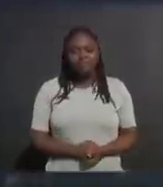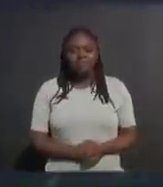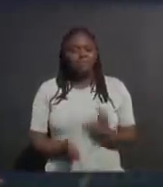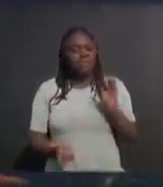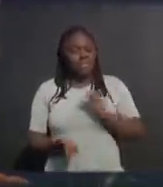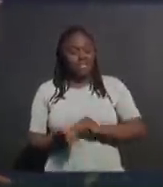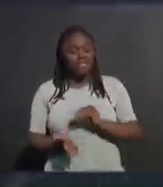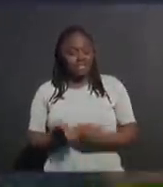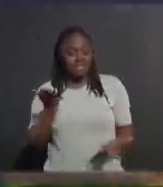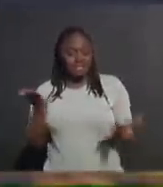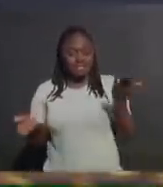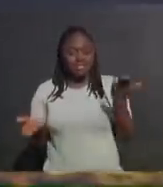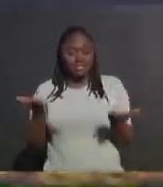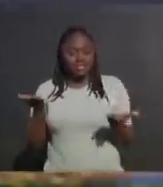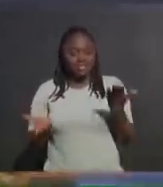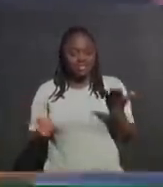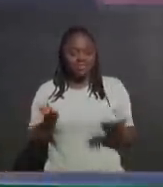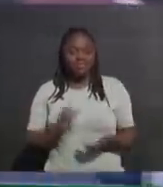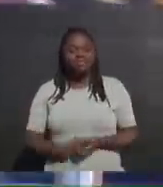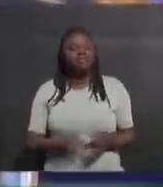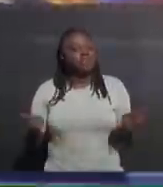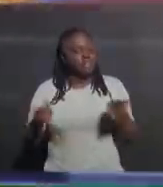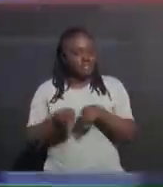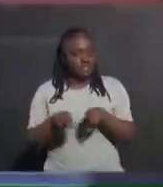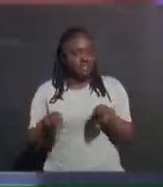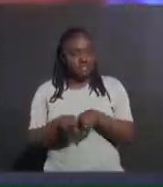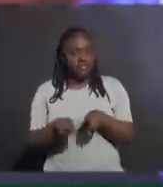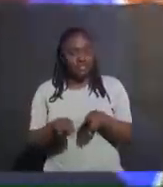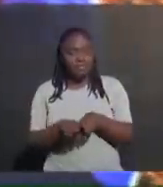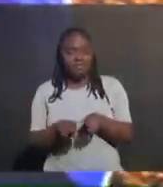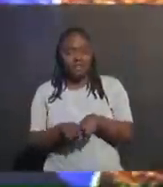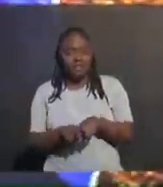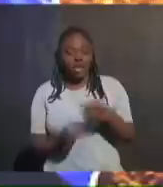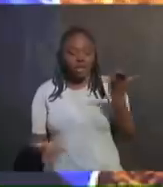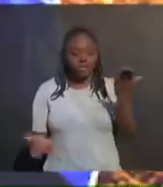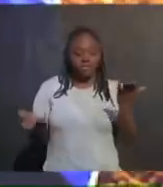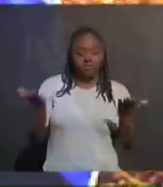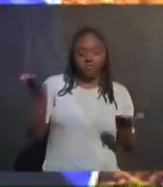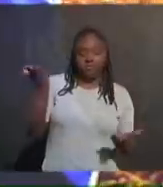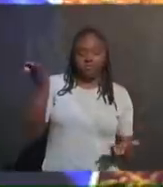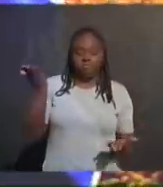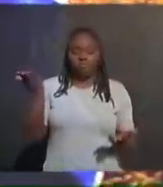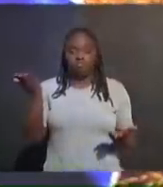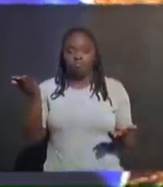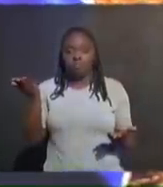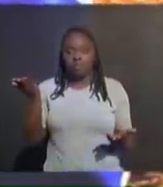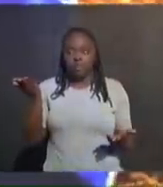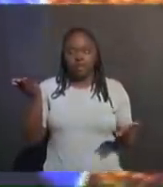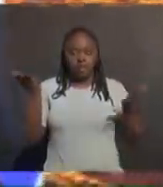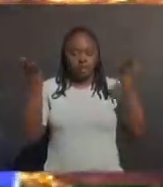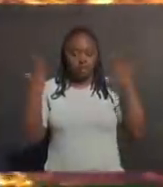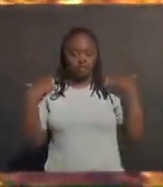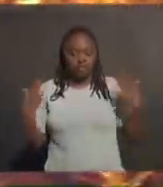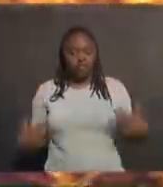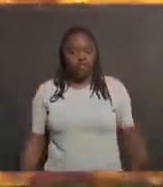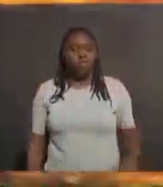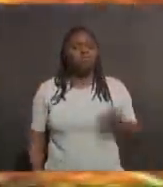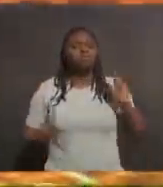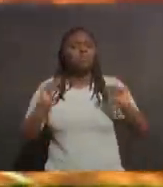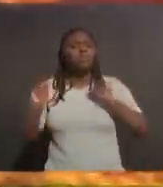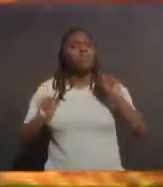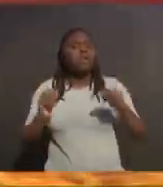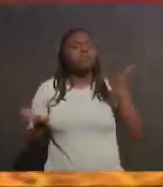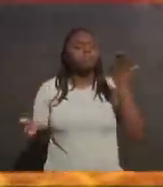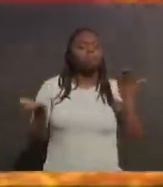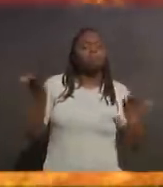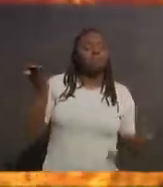Desequilíbrio emocional. Tem também o desequilíbrio físico. O que é o desequilíbrio